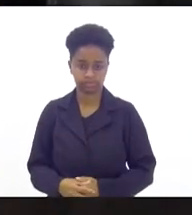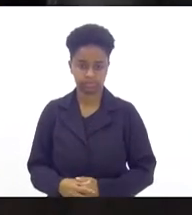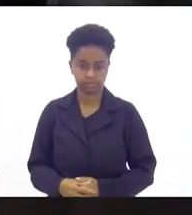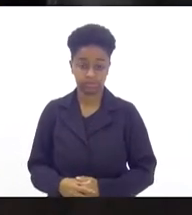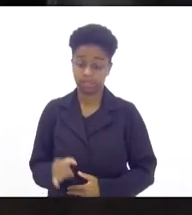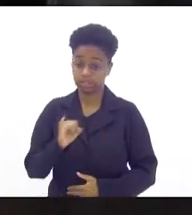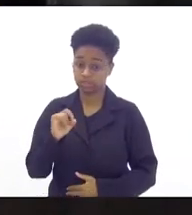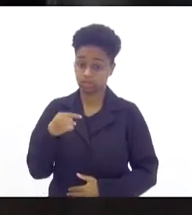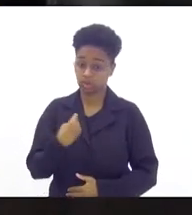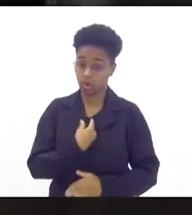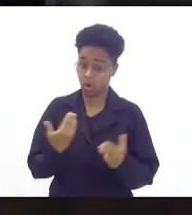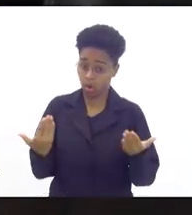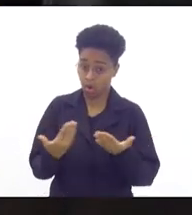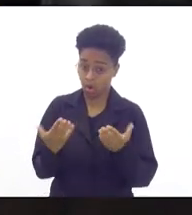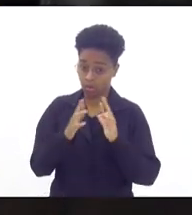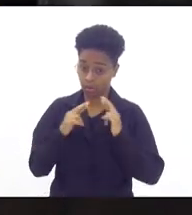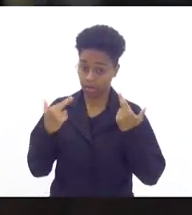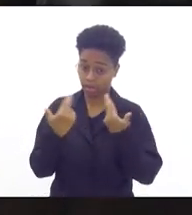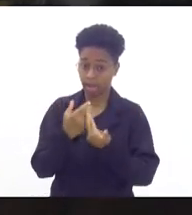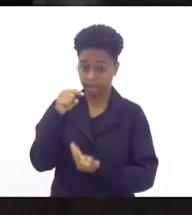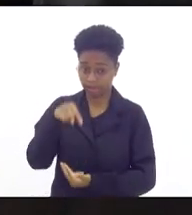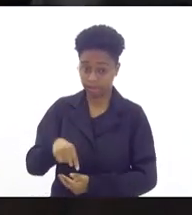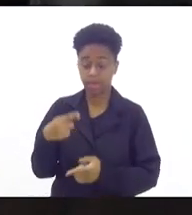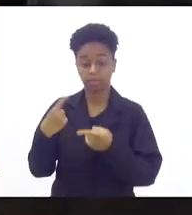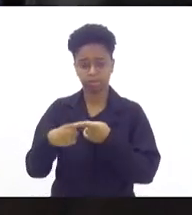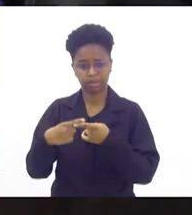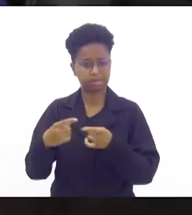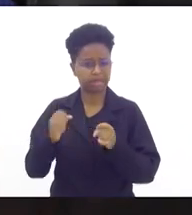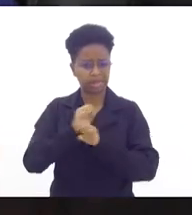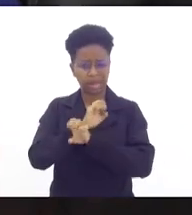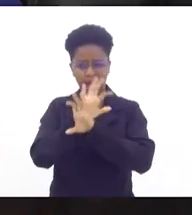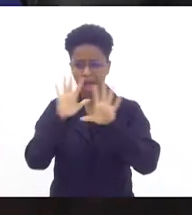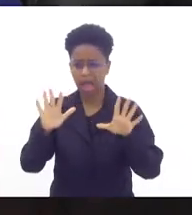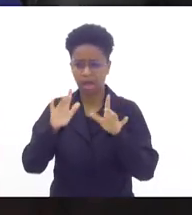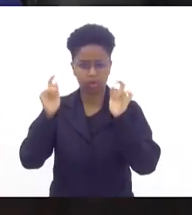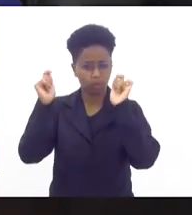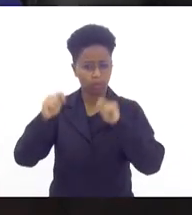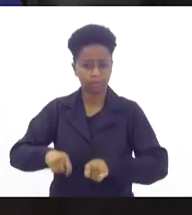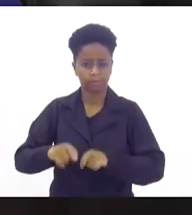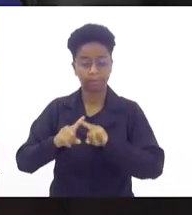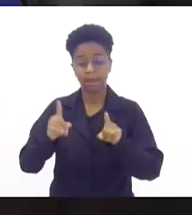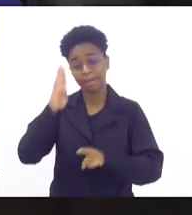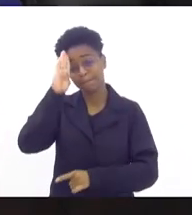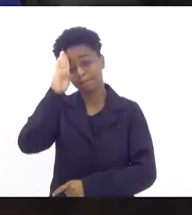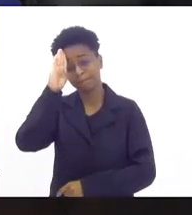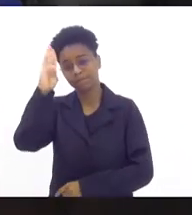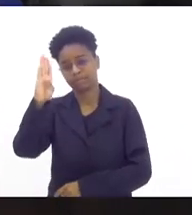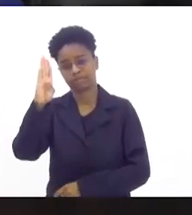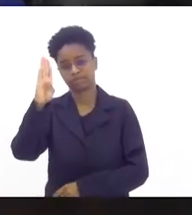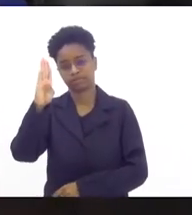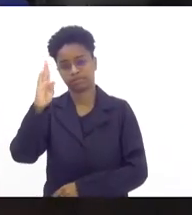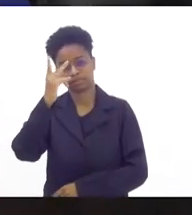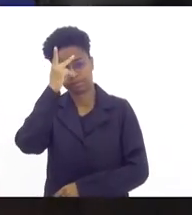nós estamos reunido aqui é porque a competência está Clara e ela está Clara principalmente para os mais privilegiados